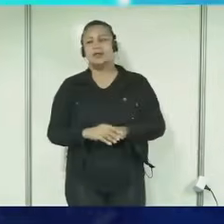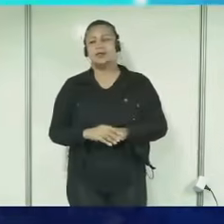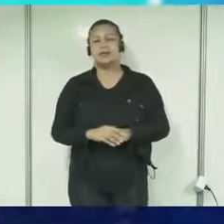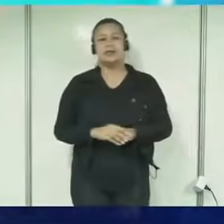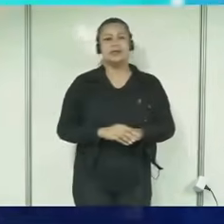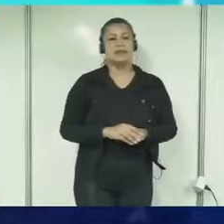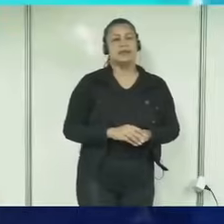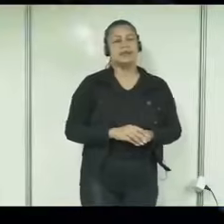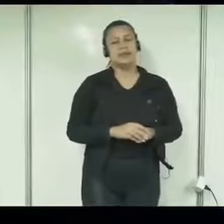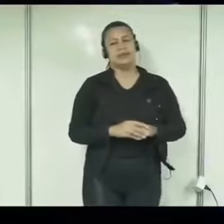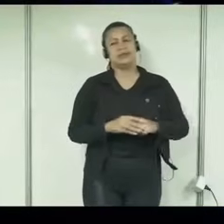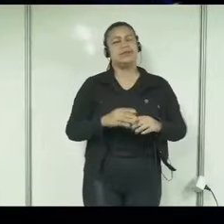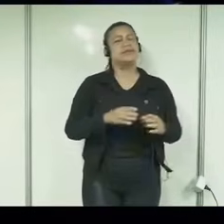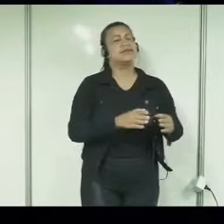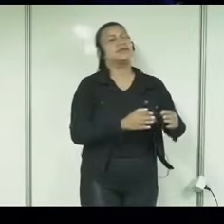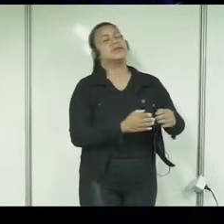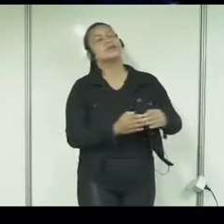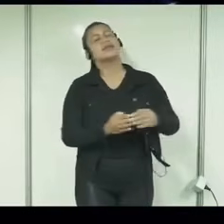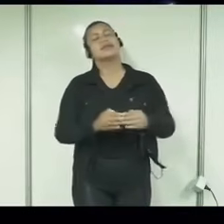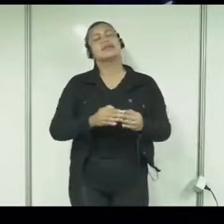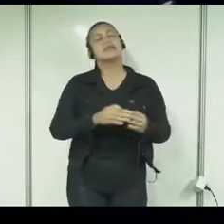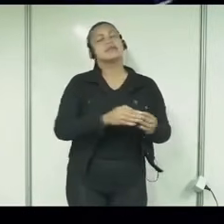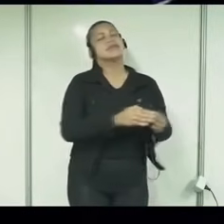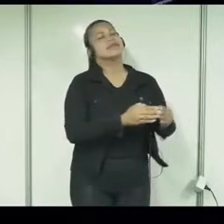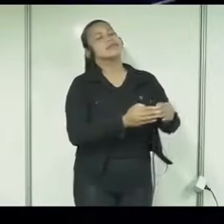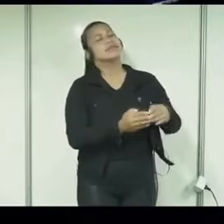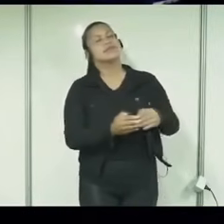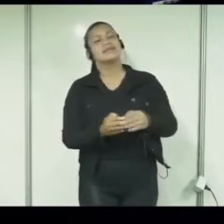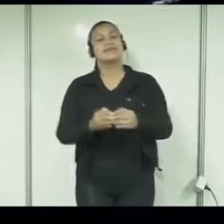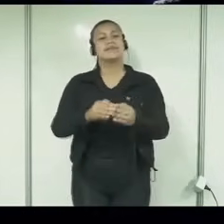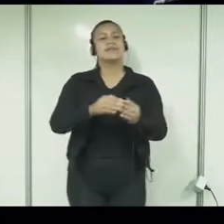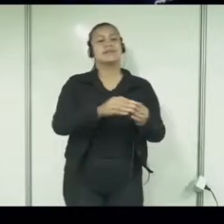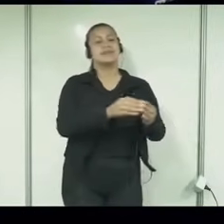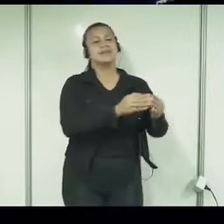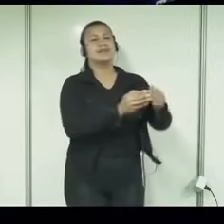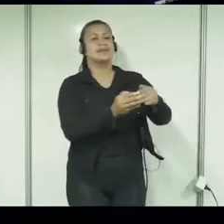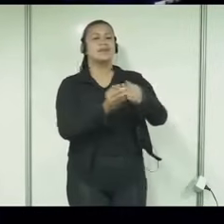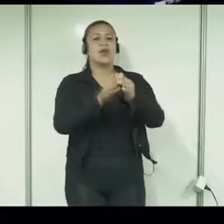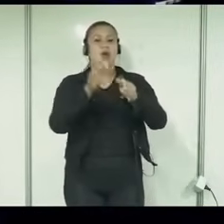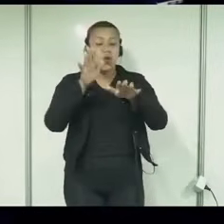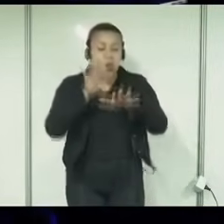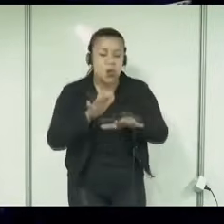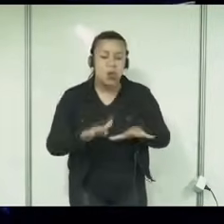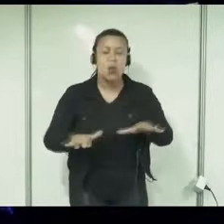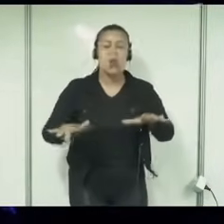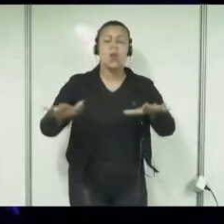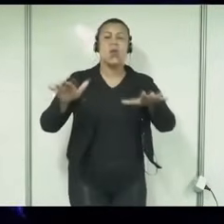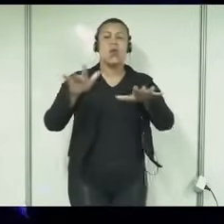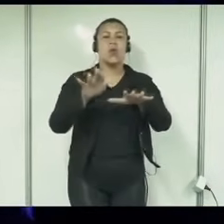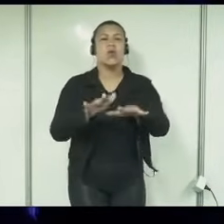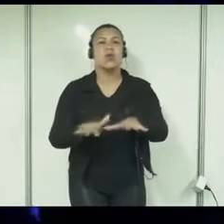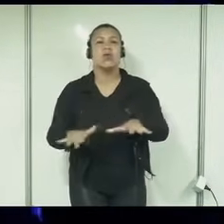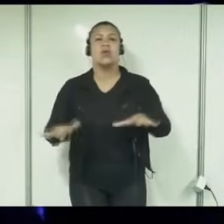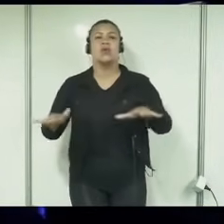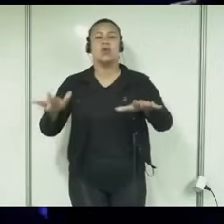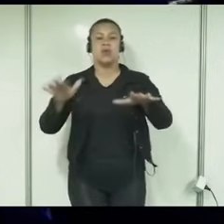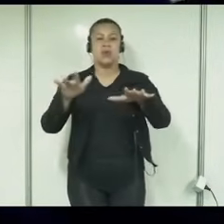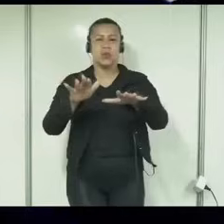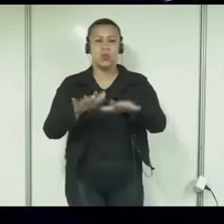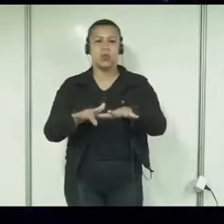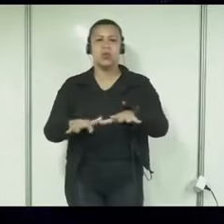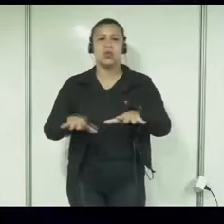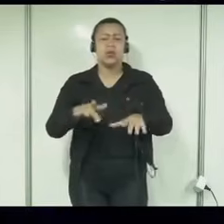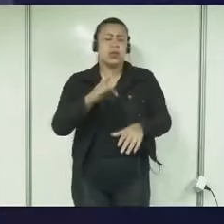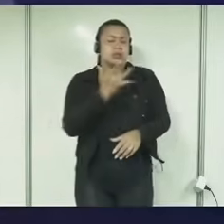O vento balançou meu barco em alto mar. O